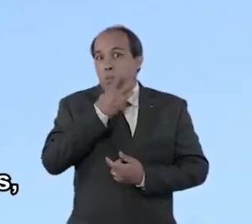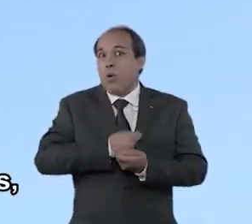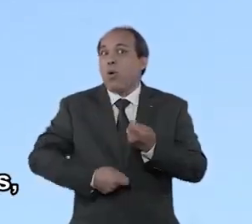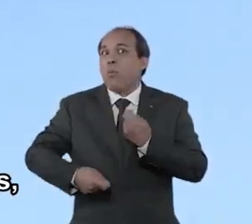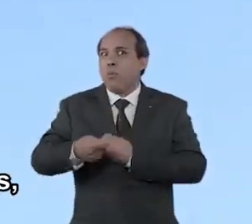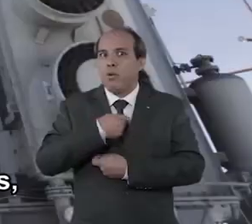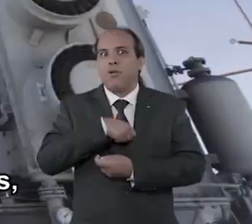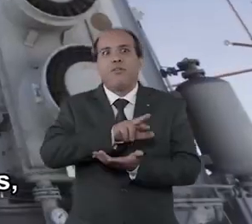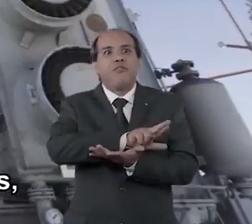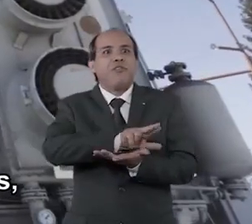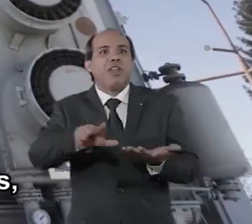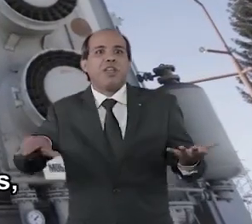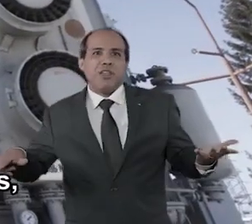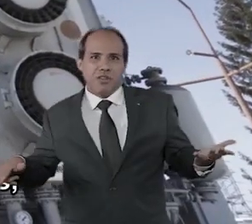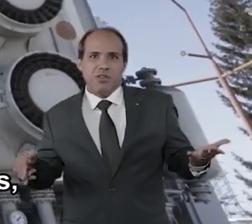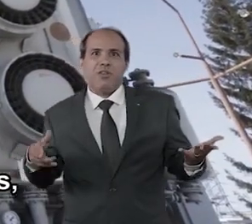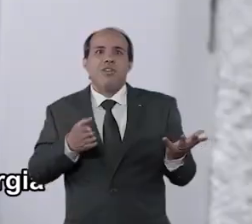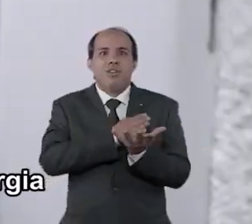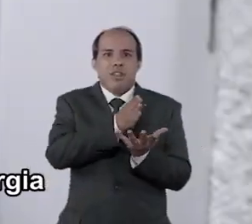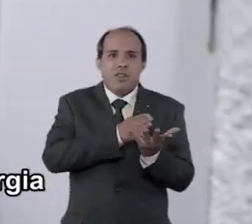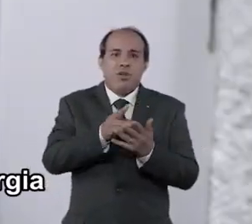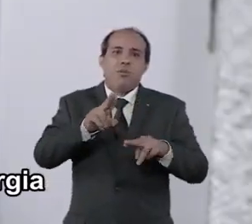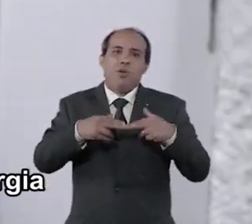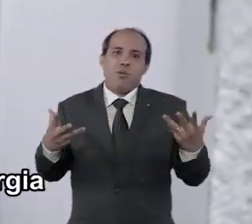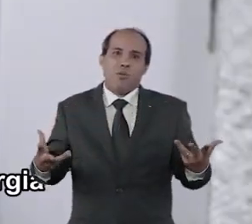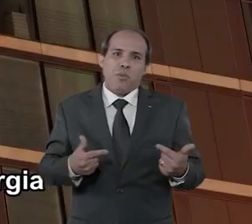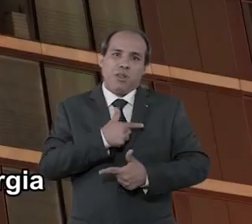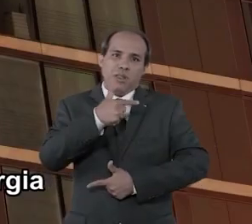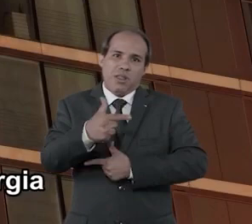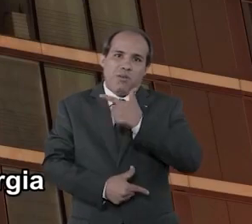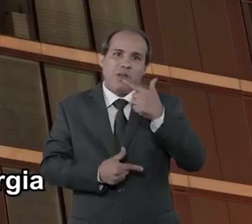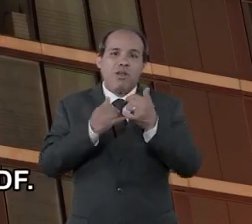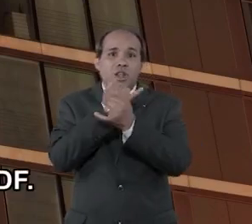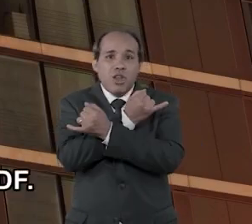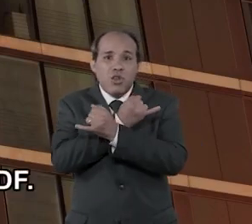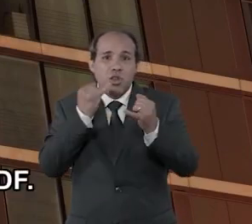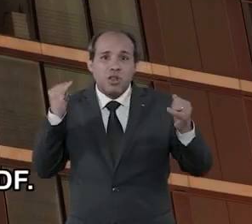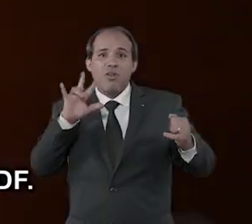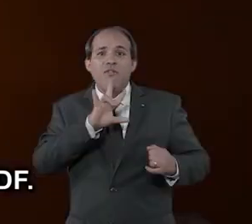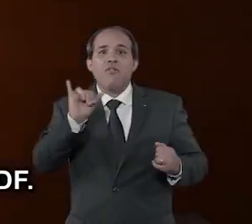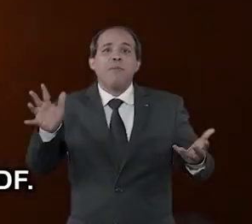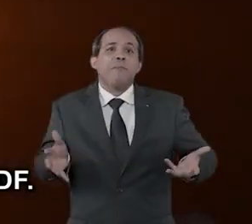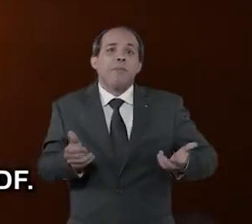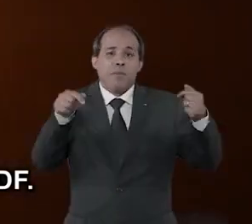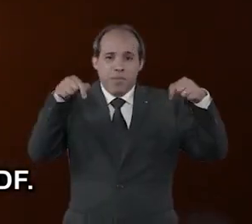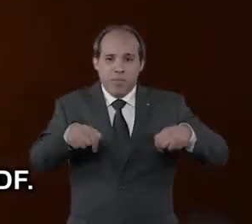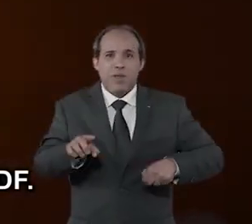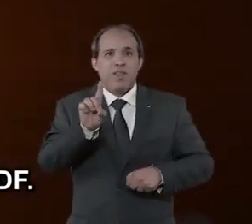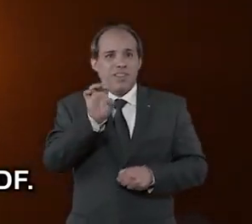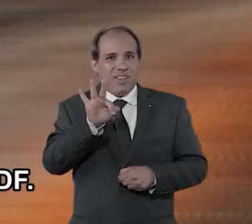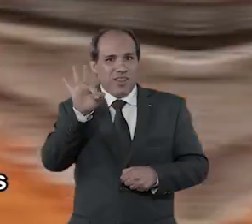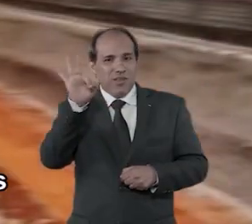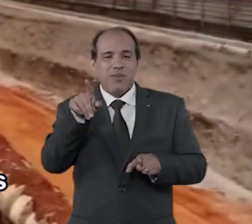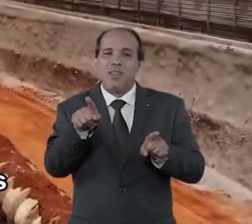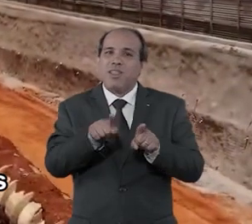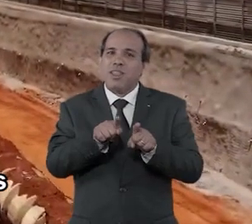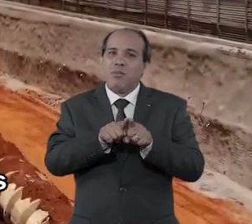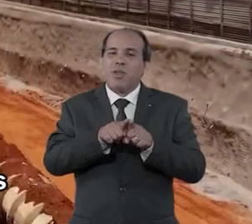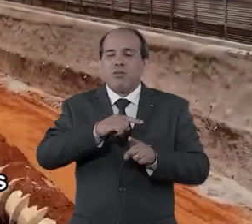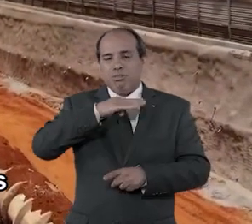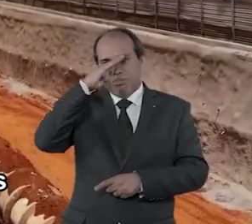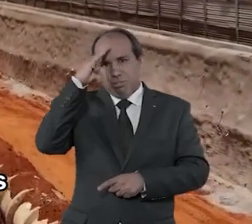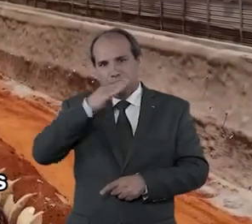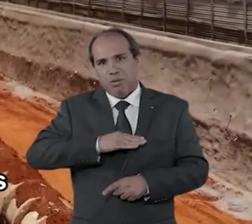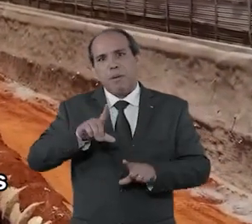um bom negócio em todos os sentidos, pois a qualidade dos serviços de energia elétrica só devem melhorar aqui no DF. E